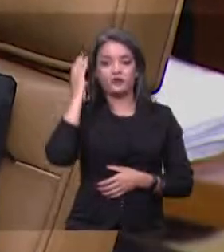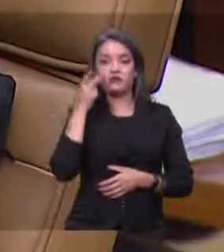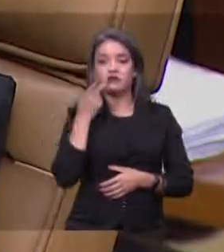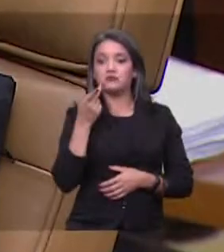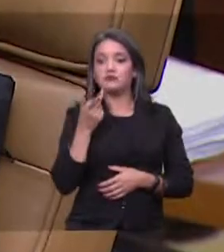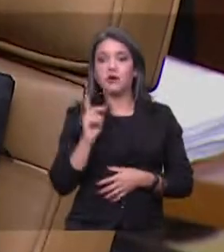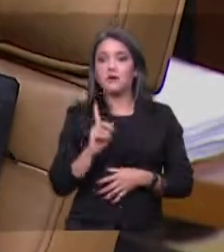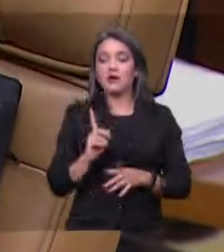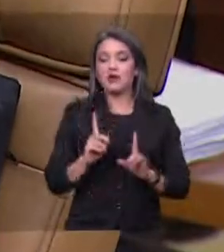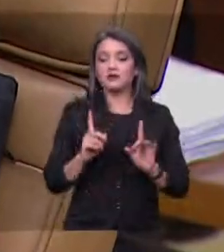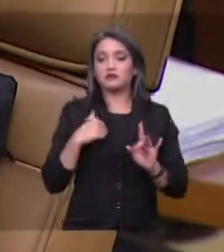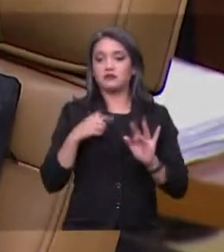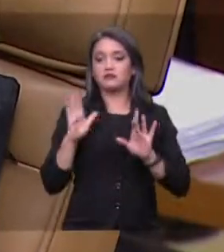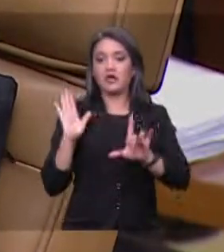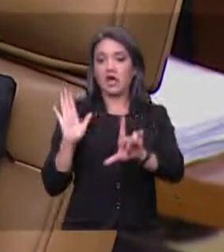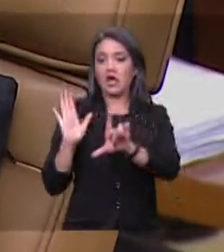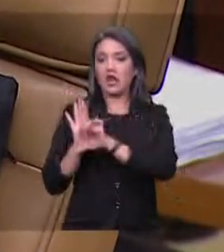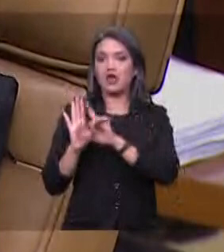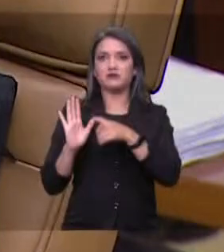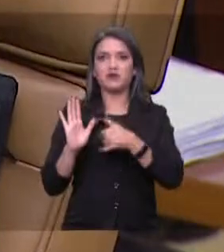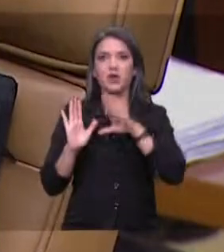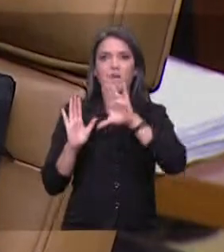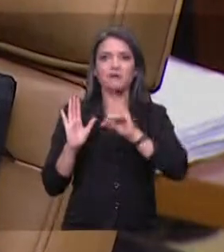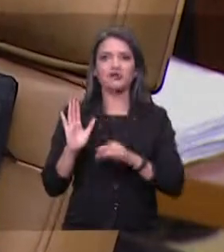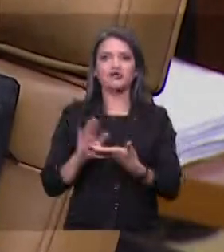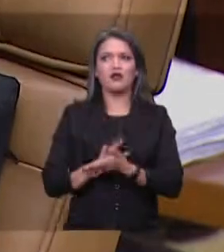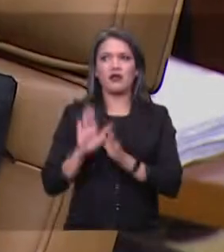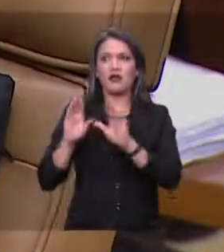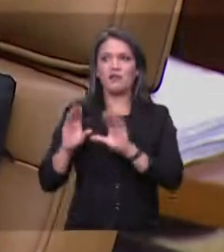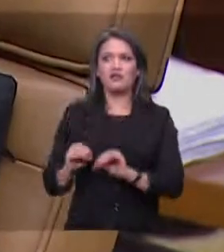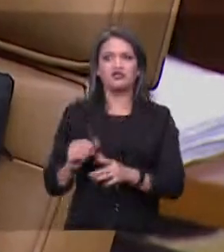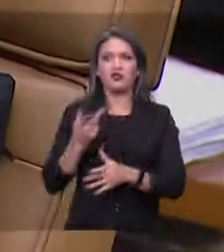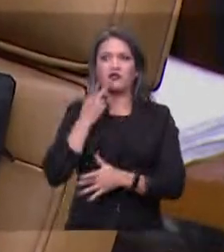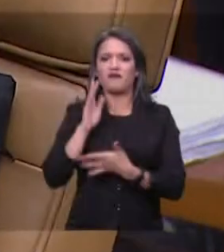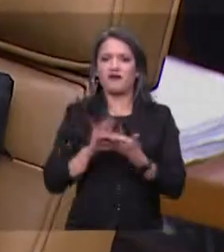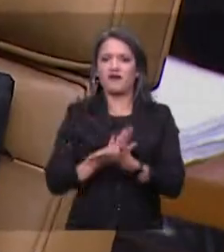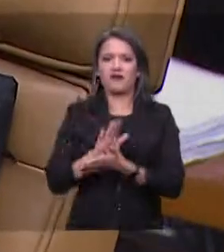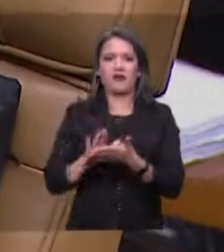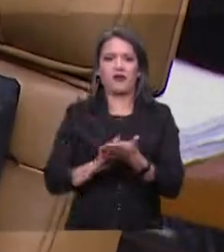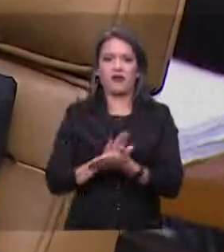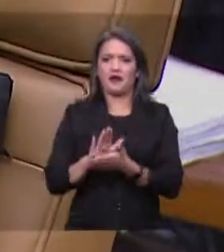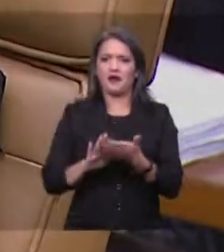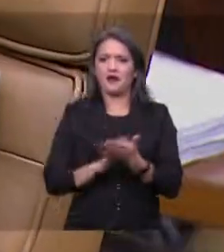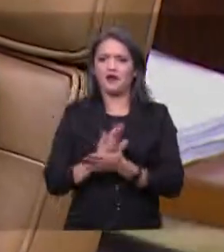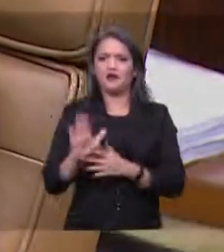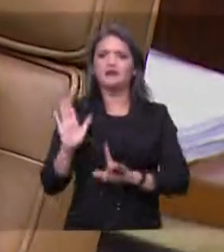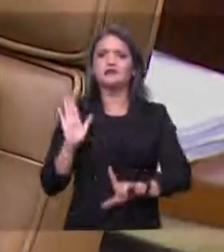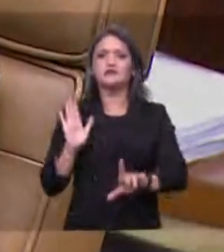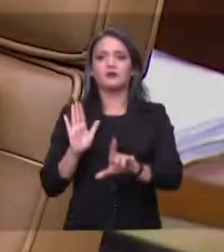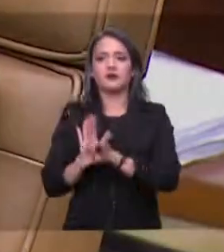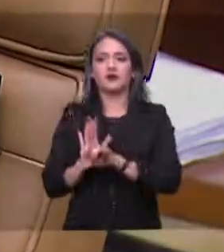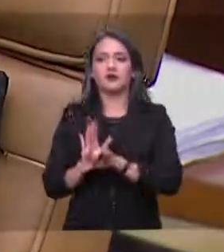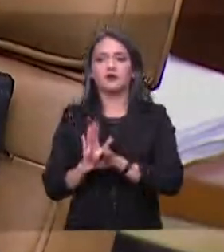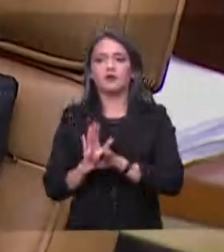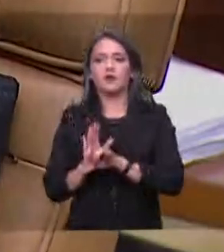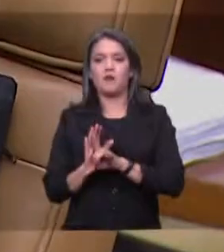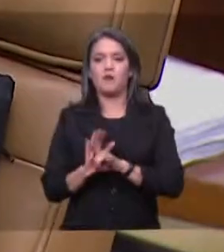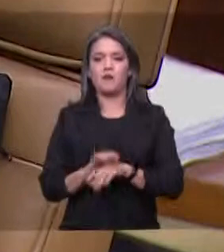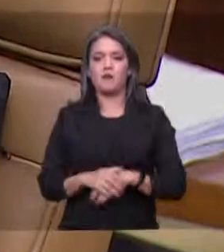lei, nesse particular, eu não toquei na lei, não declarei nem a constitucionalidade, nem a